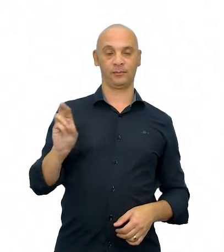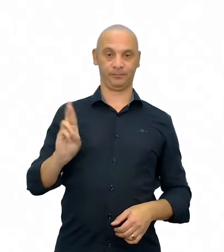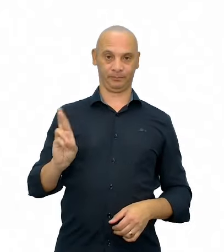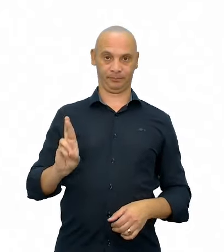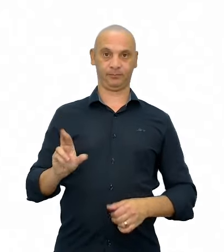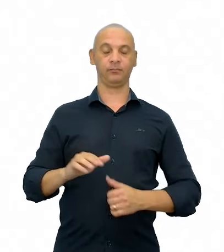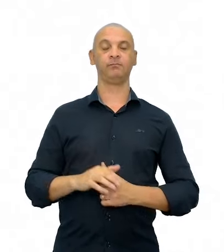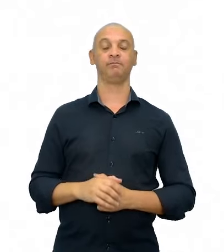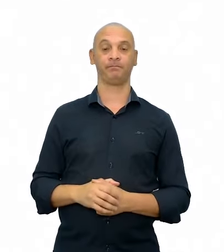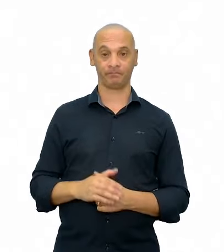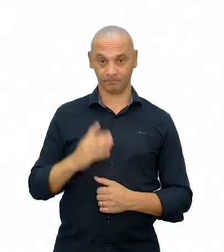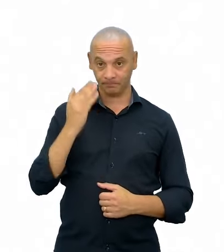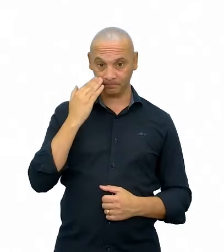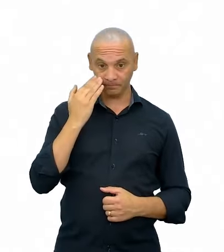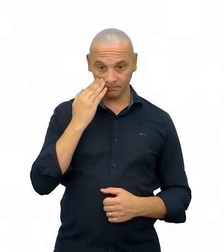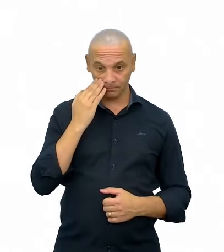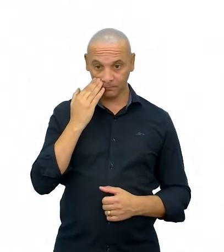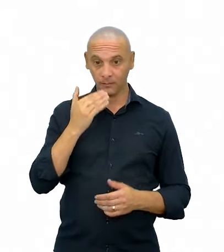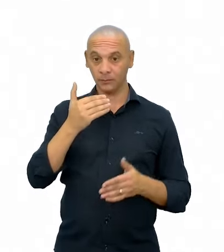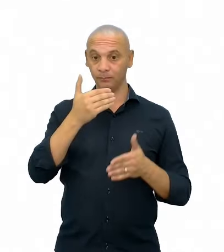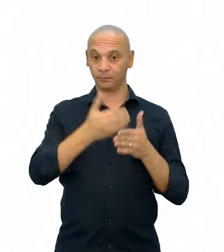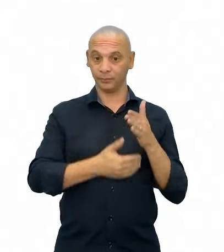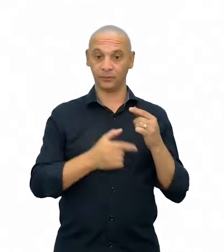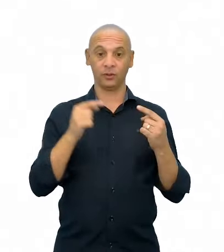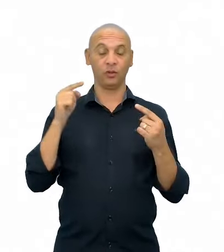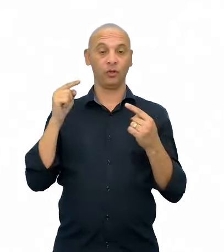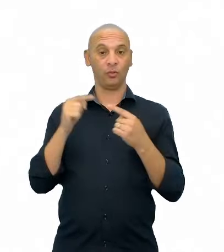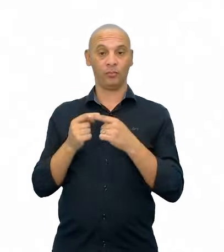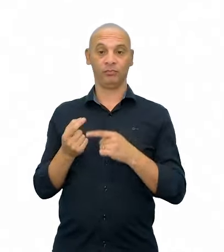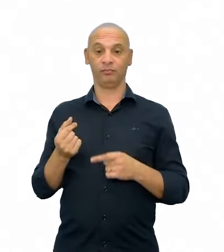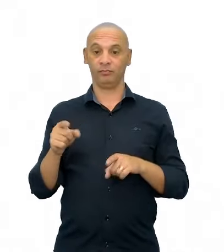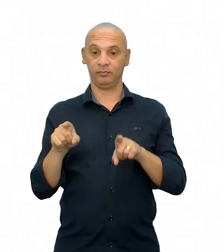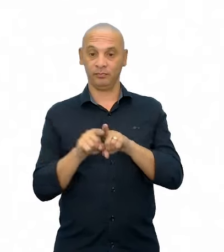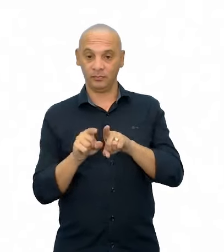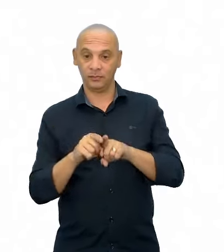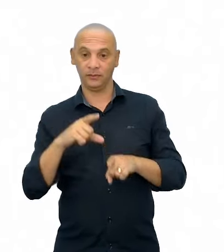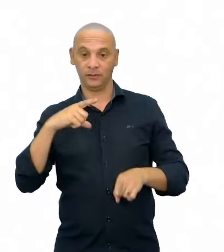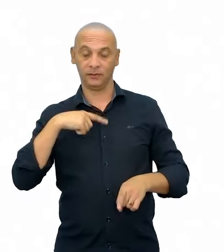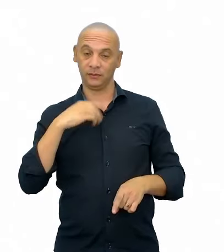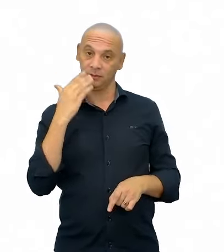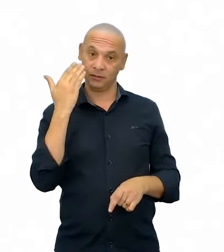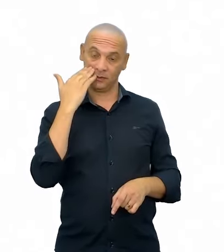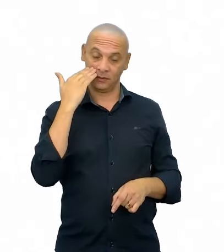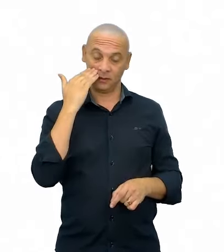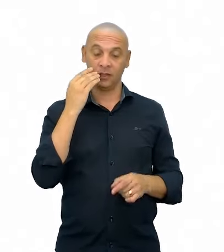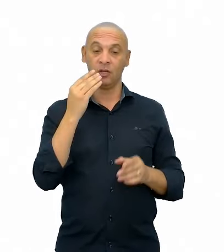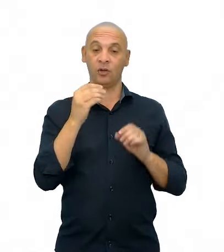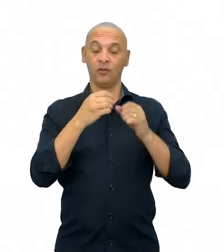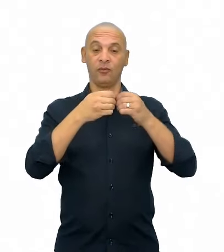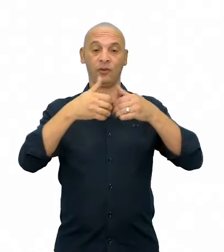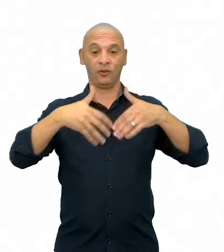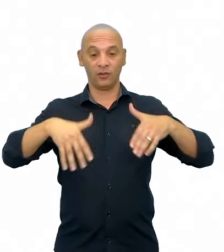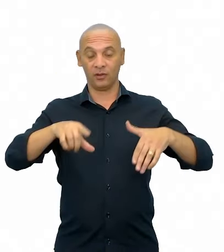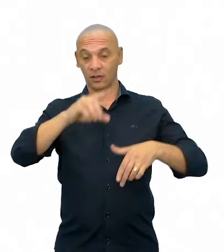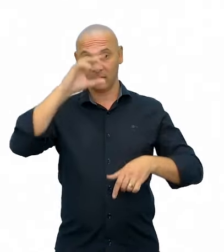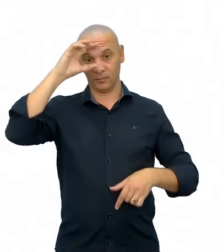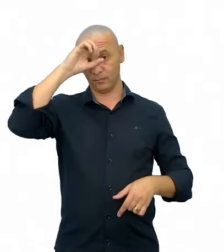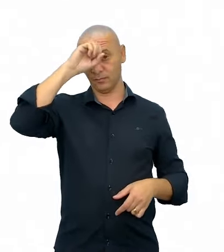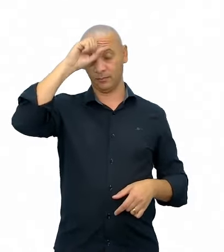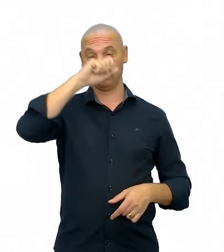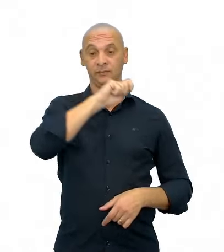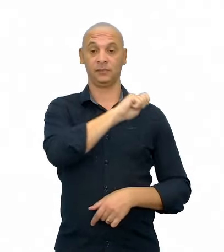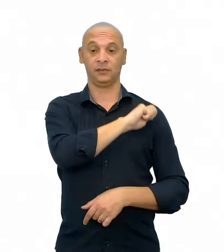R$ 2.850, ok? Então, é feito a montagem do fluxograma para evidenciar aí o aprendizado do